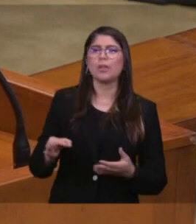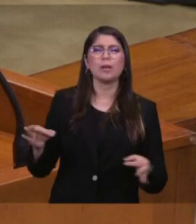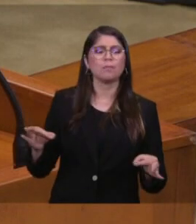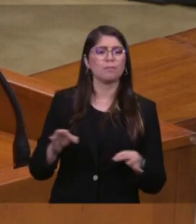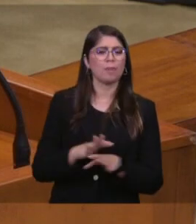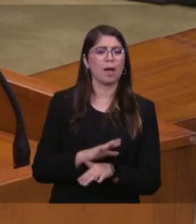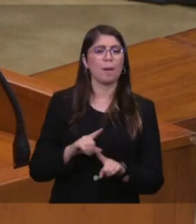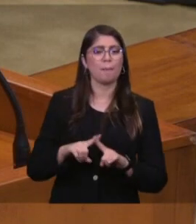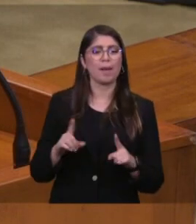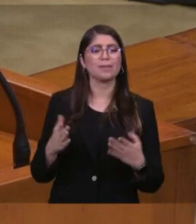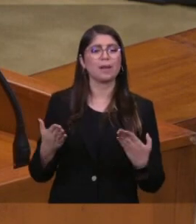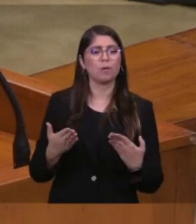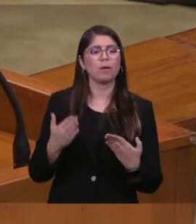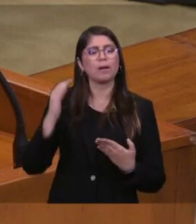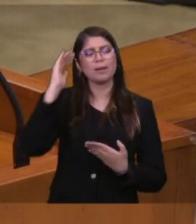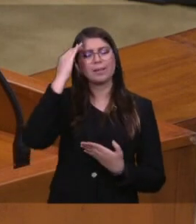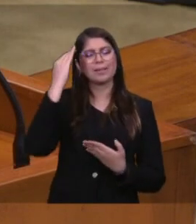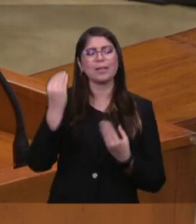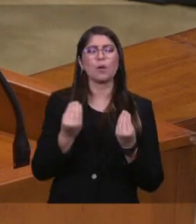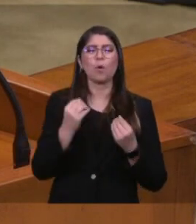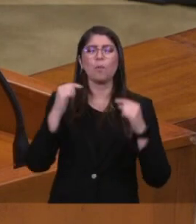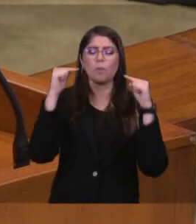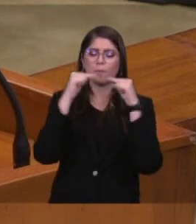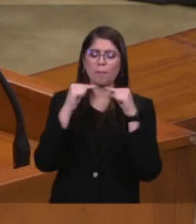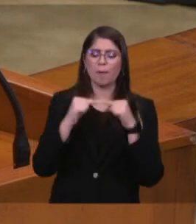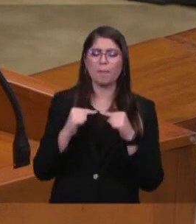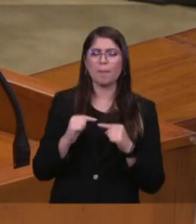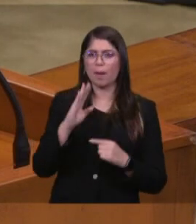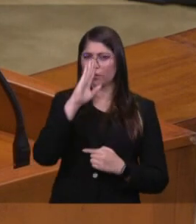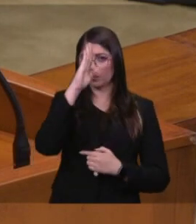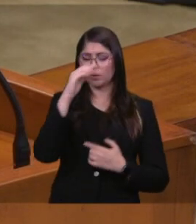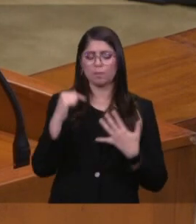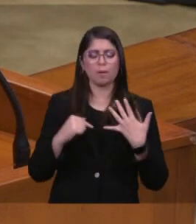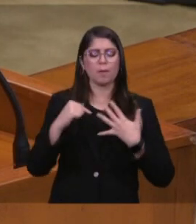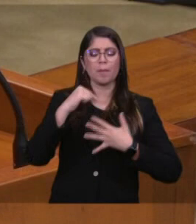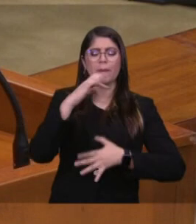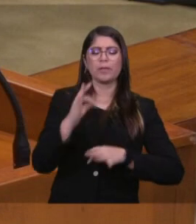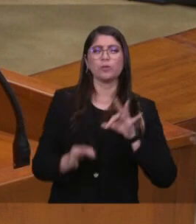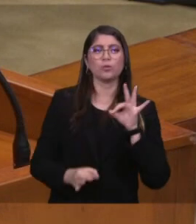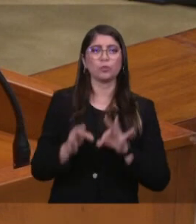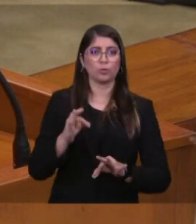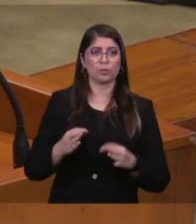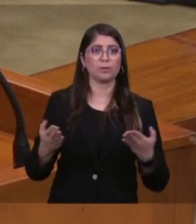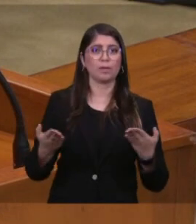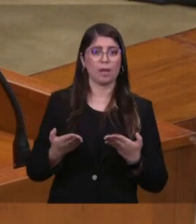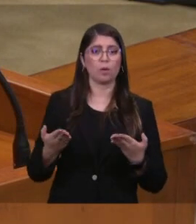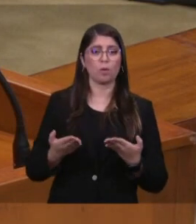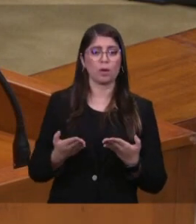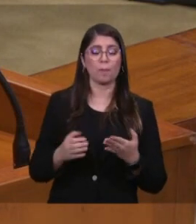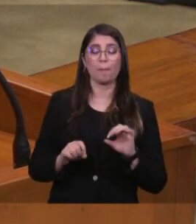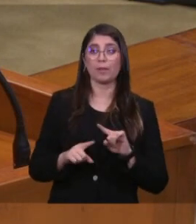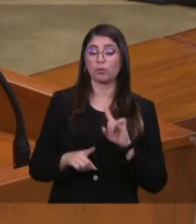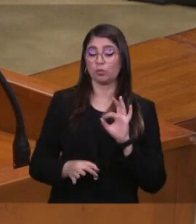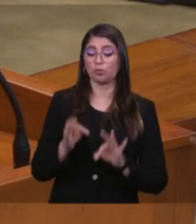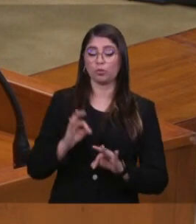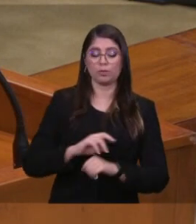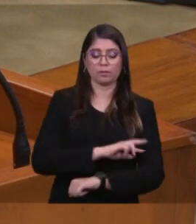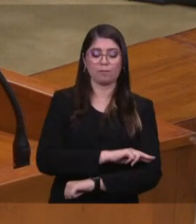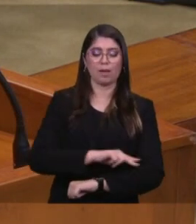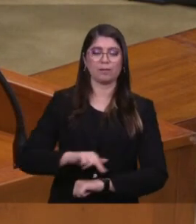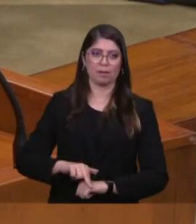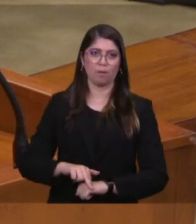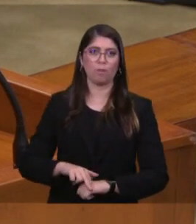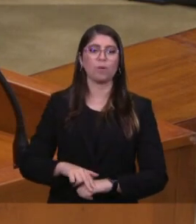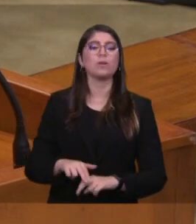para o papel reconstrutivo dos princípios em parâmetros de justiça, agora tomada como justiça racial. Nesses